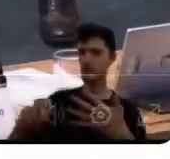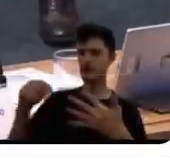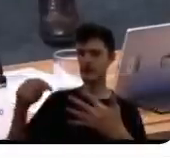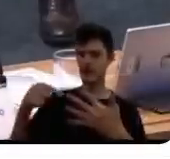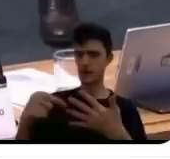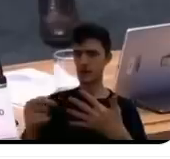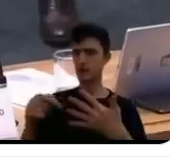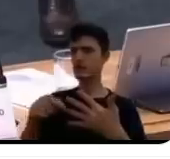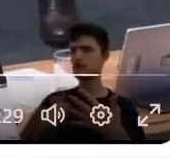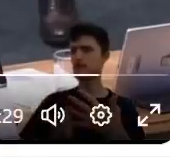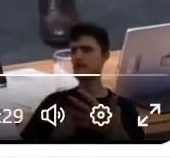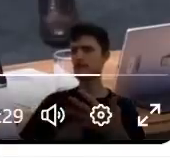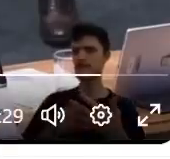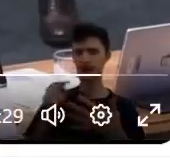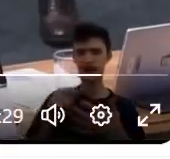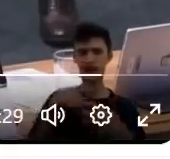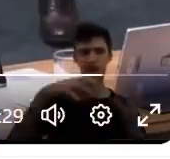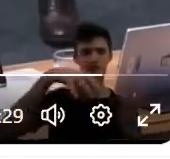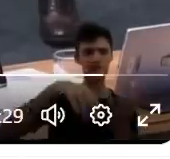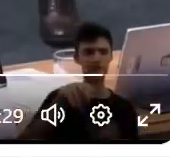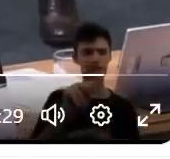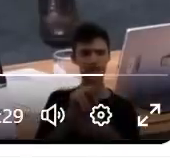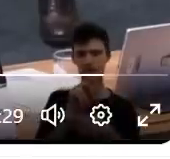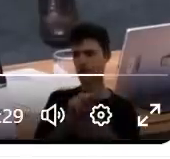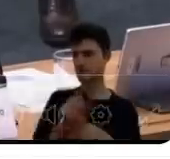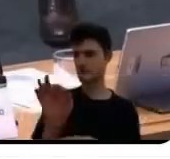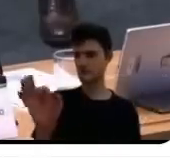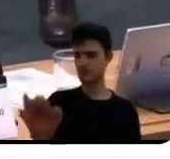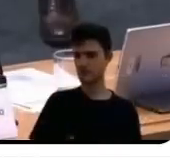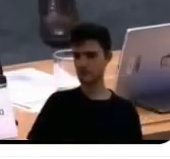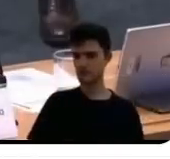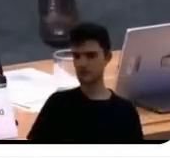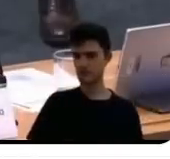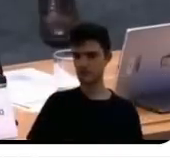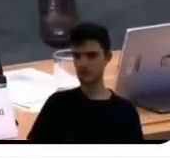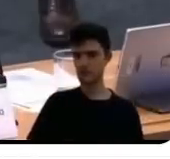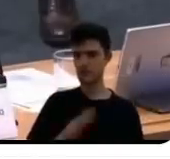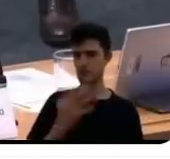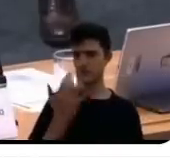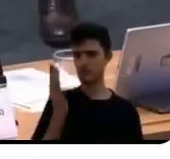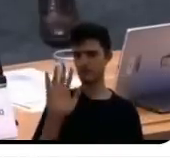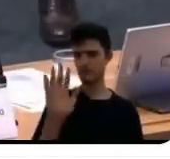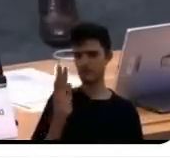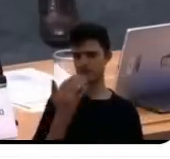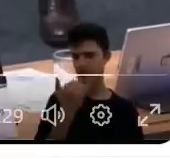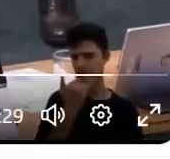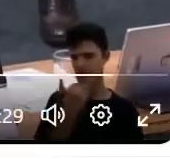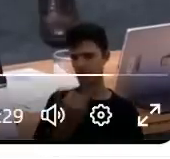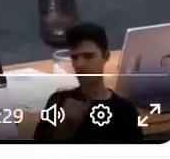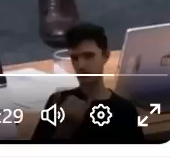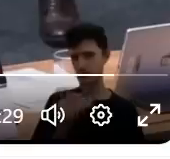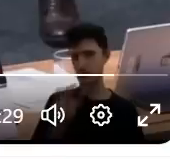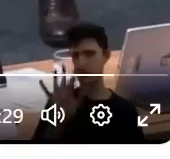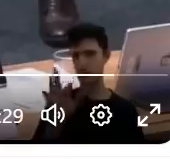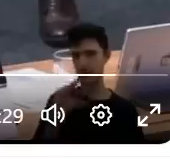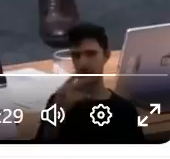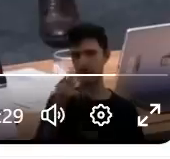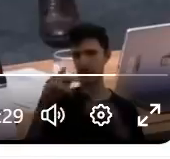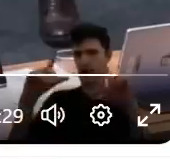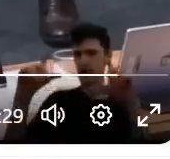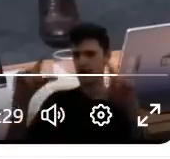O senhor falou isso estou defendendo o planalto e me desculpa General mas as imagens que eu vi